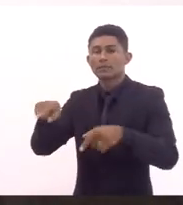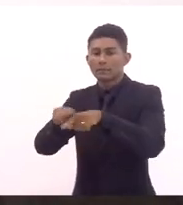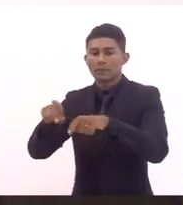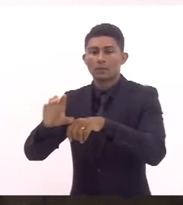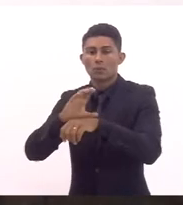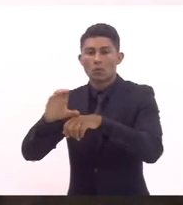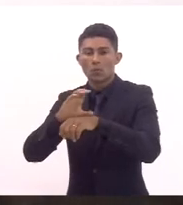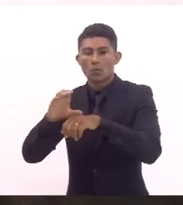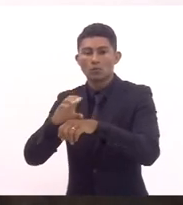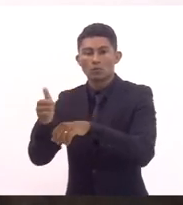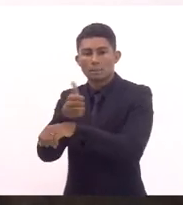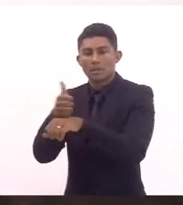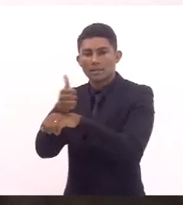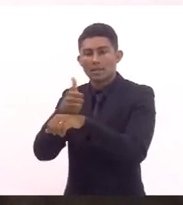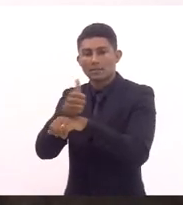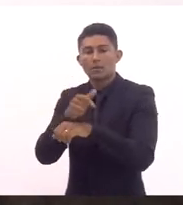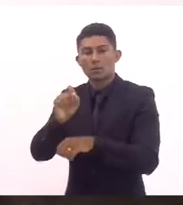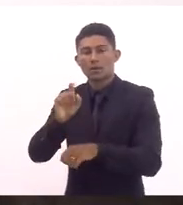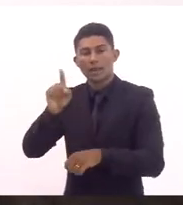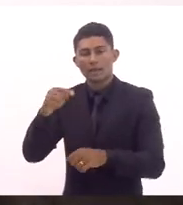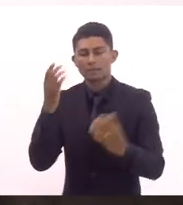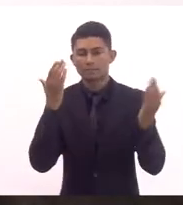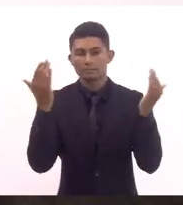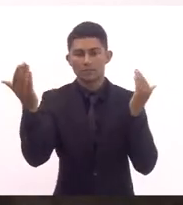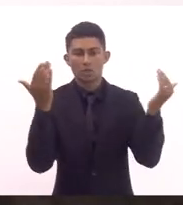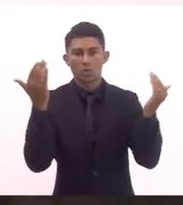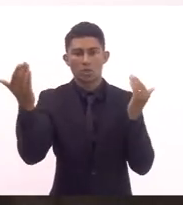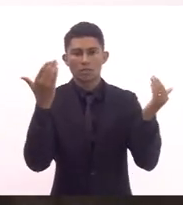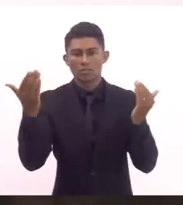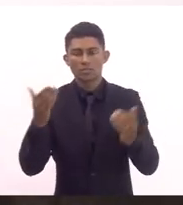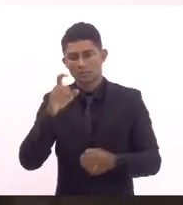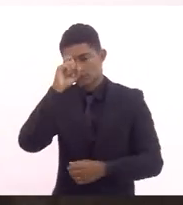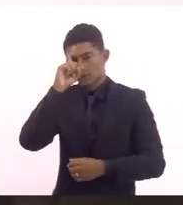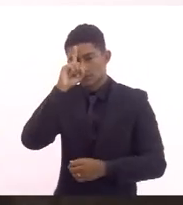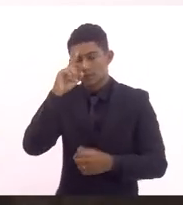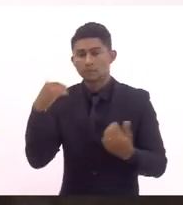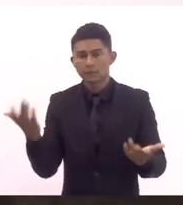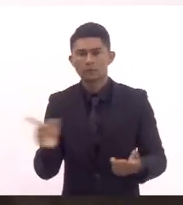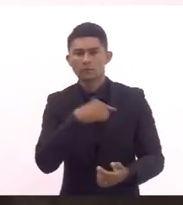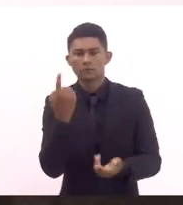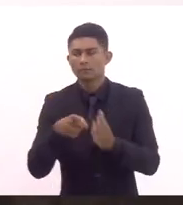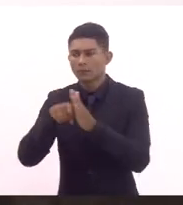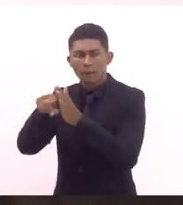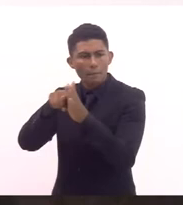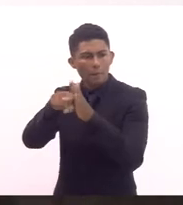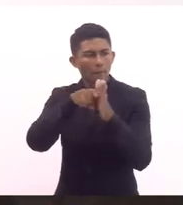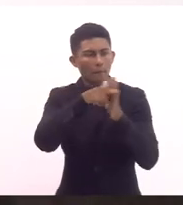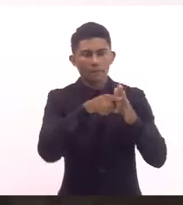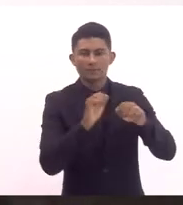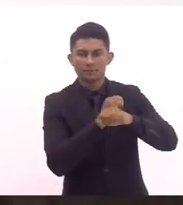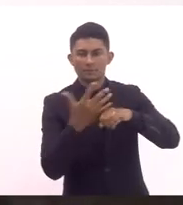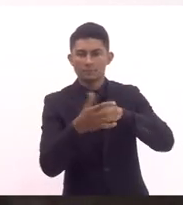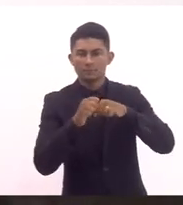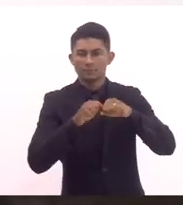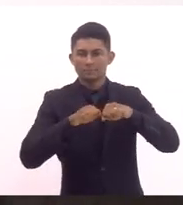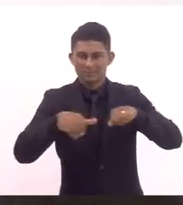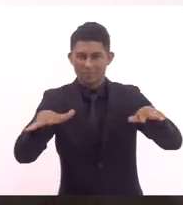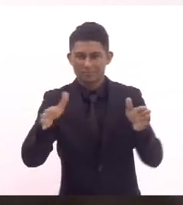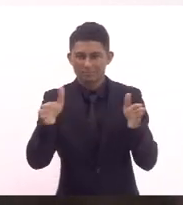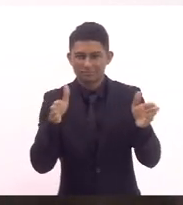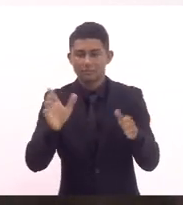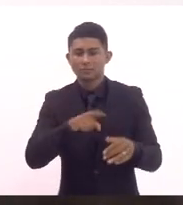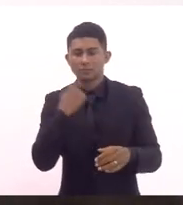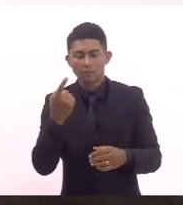saúde e Psicologia hospitalar E aí a partir desses dados que a gente levantou na academia a gente criou estratégias para